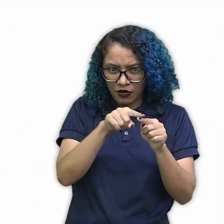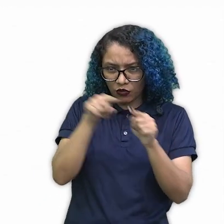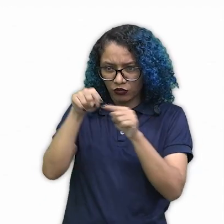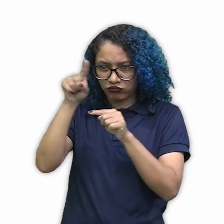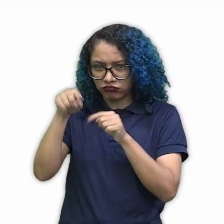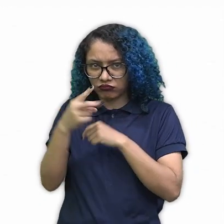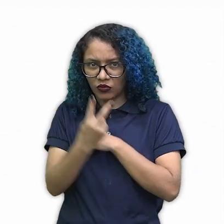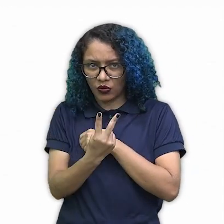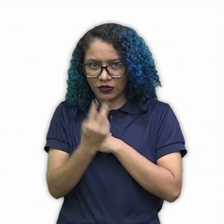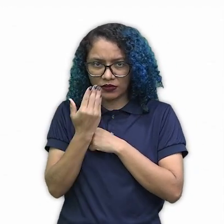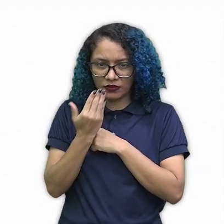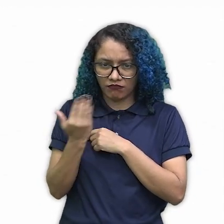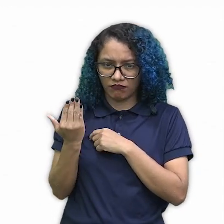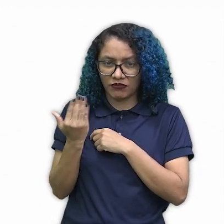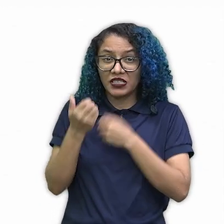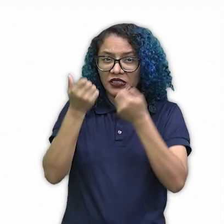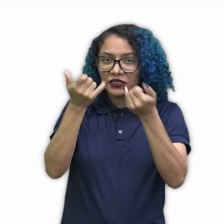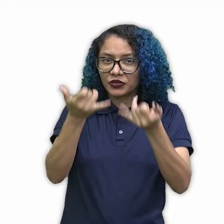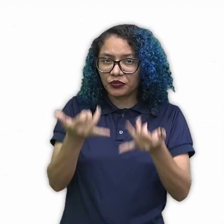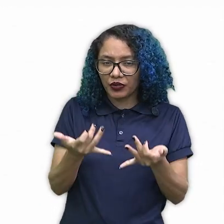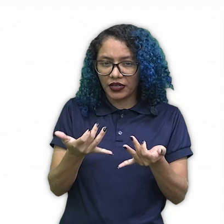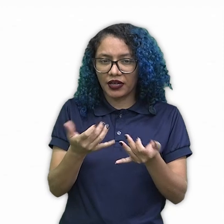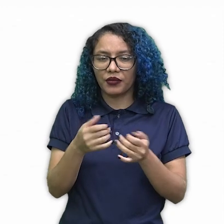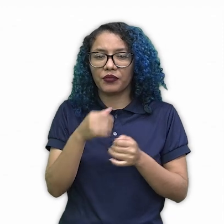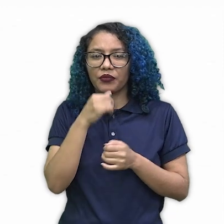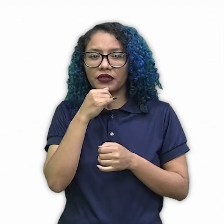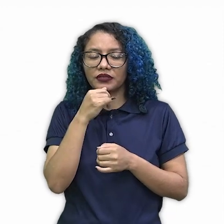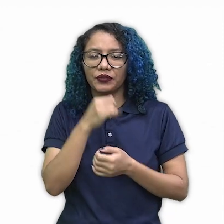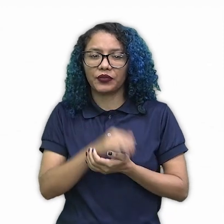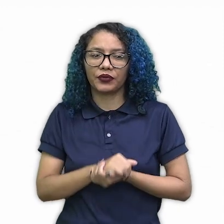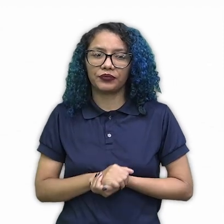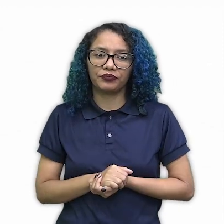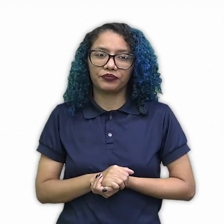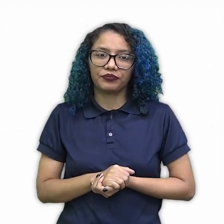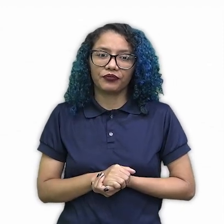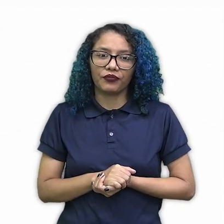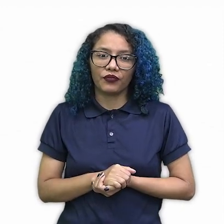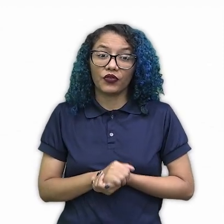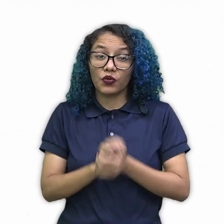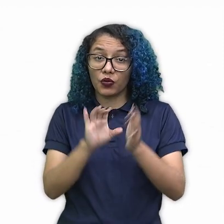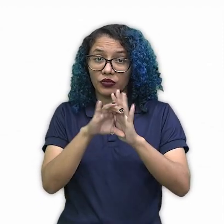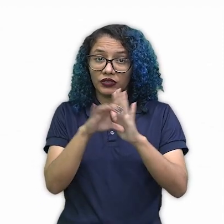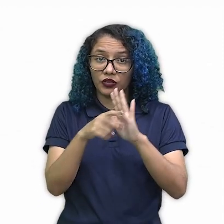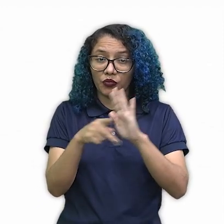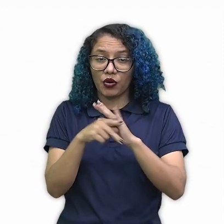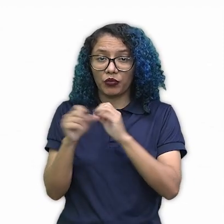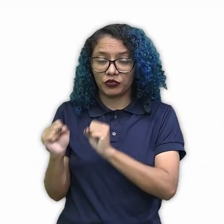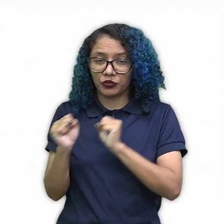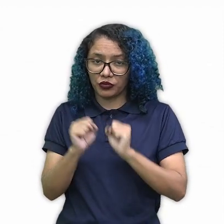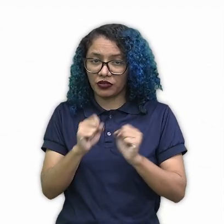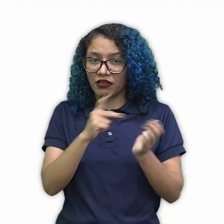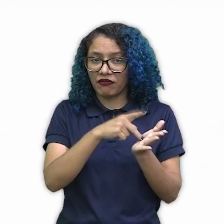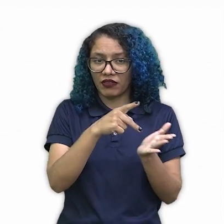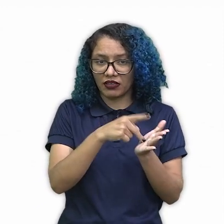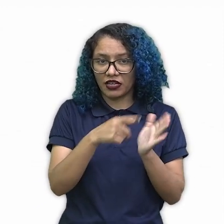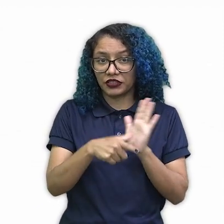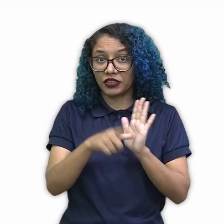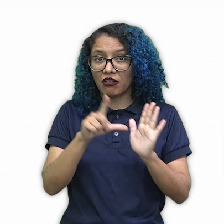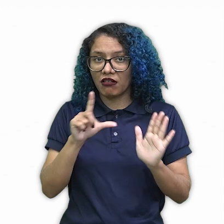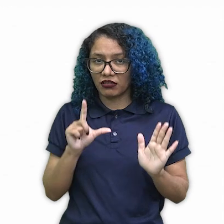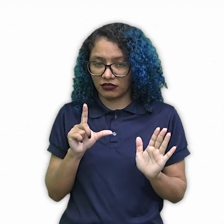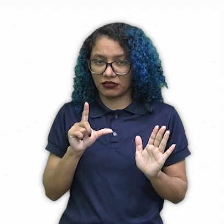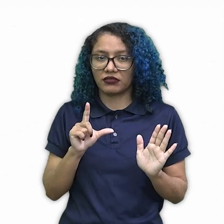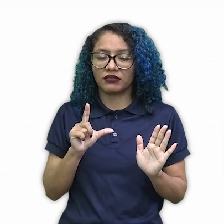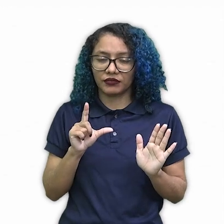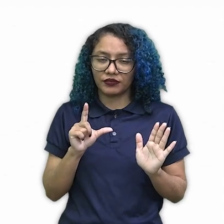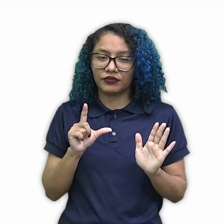que define muito bem isso daí, né? De um lado, aquilo que era a ideia de poder e verdade, né? Antes desse período